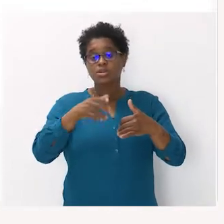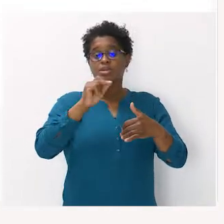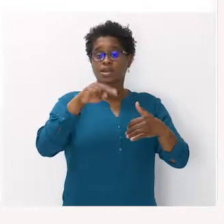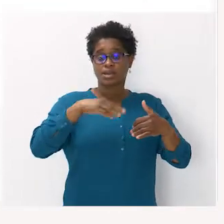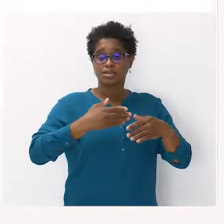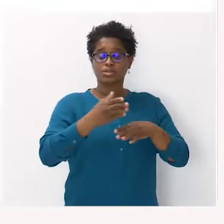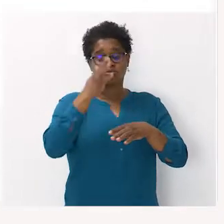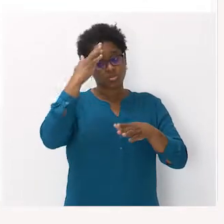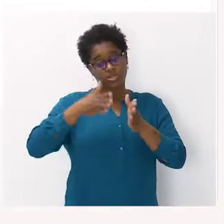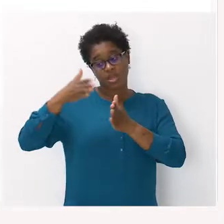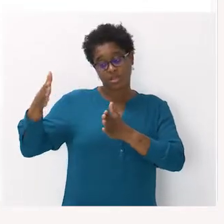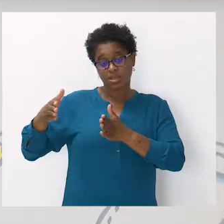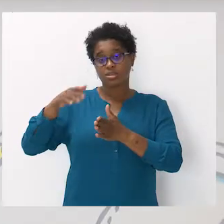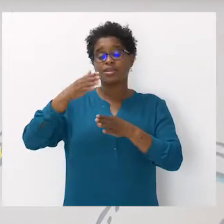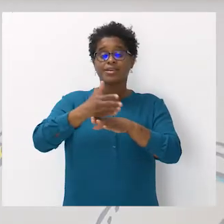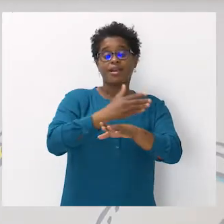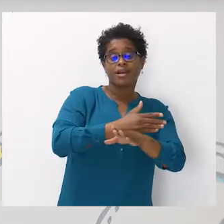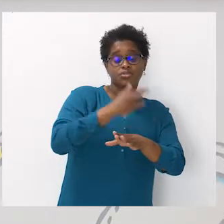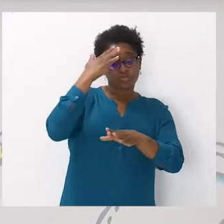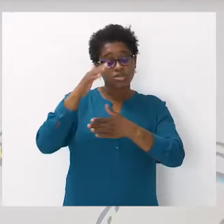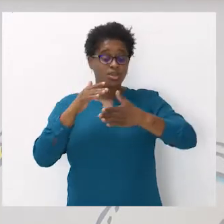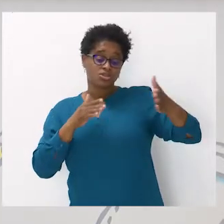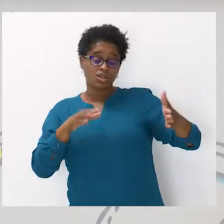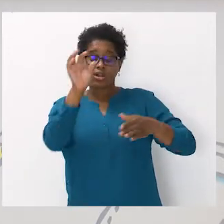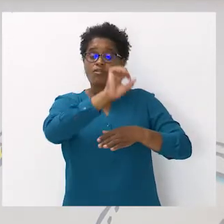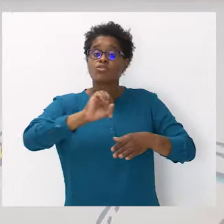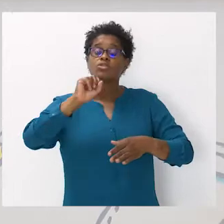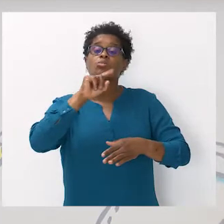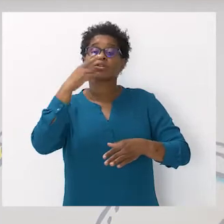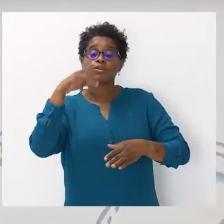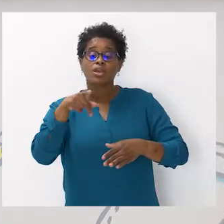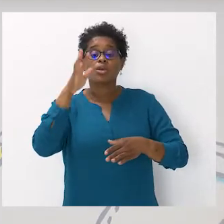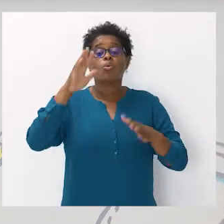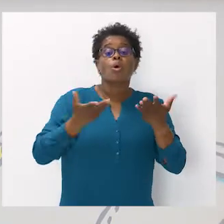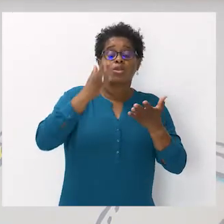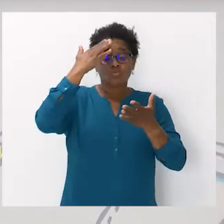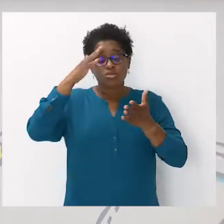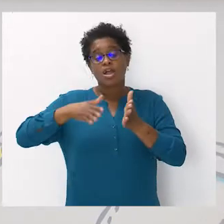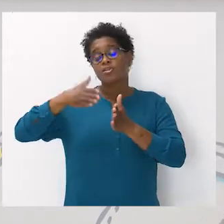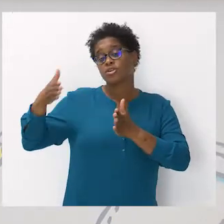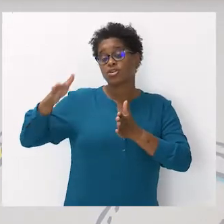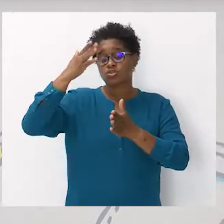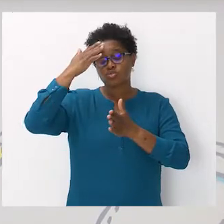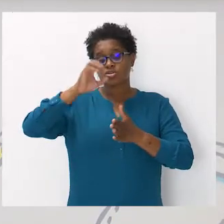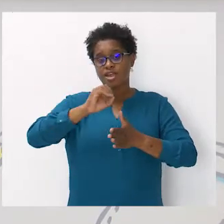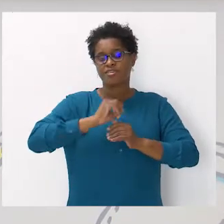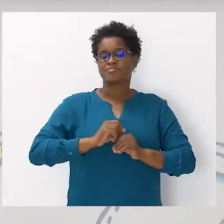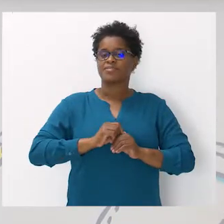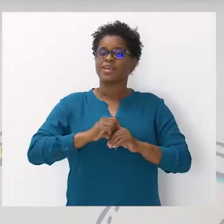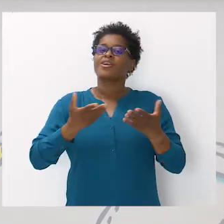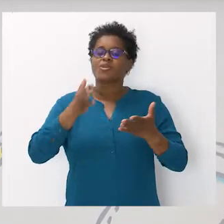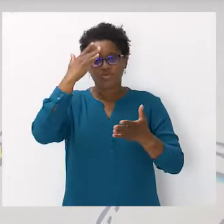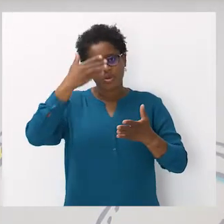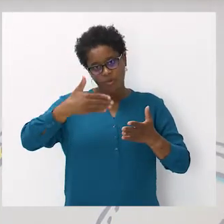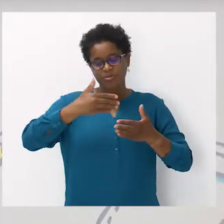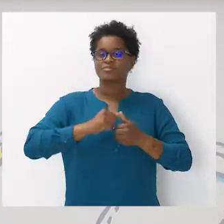antecessor é o número que está à esquerda. Como vocês podem ver aqui, qual é o número que está à direita do número zero? É o